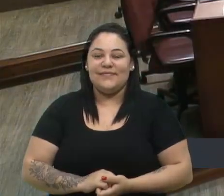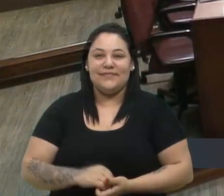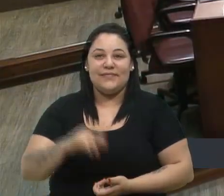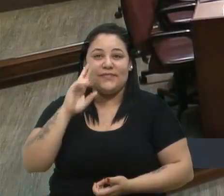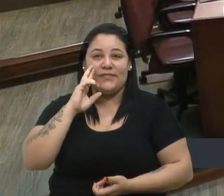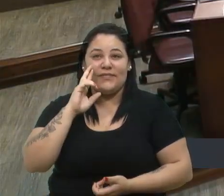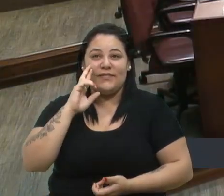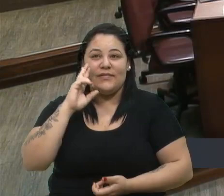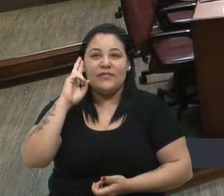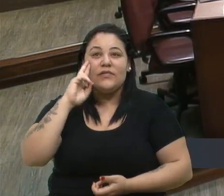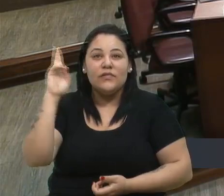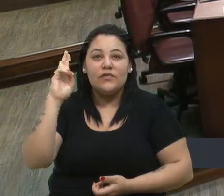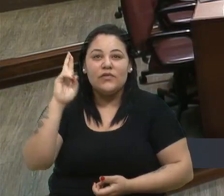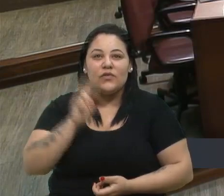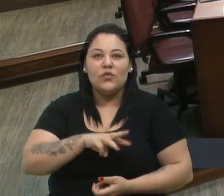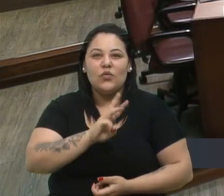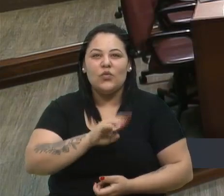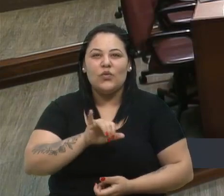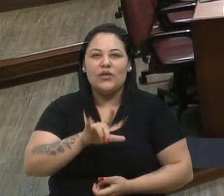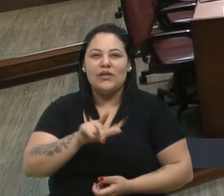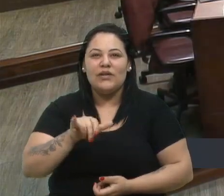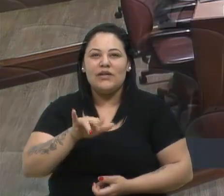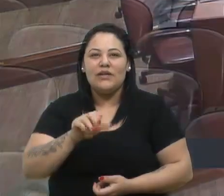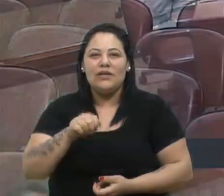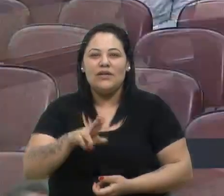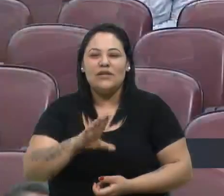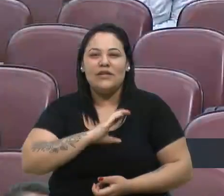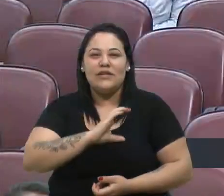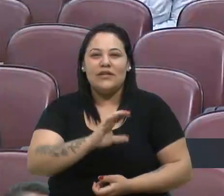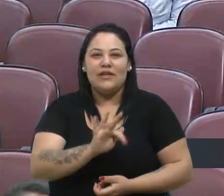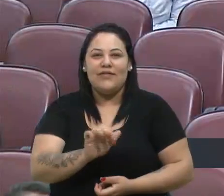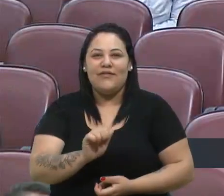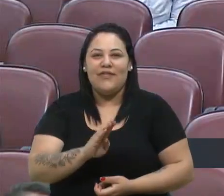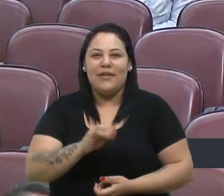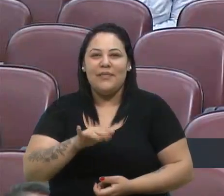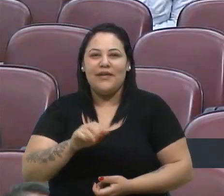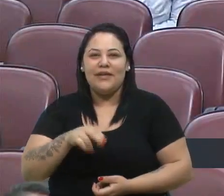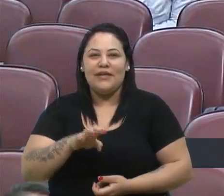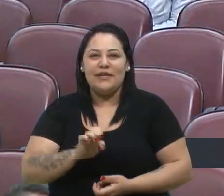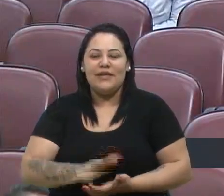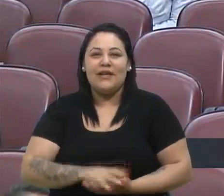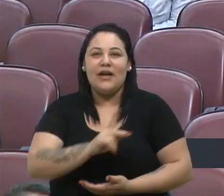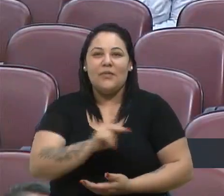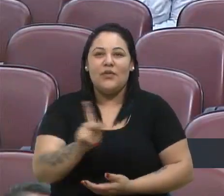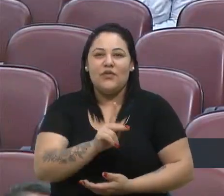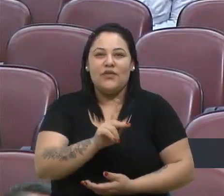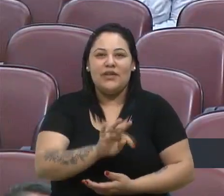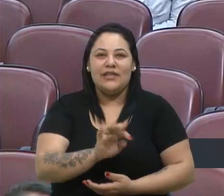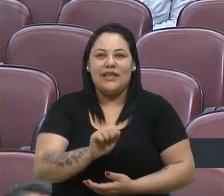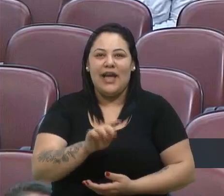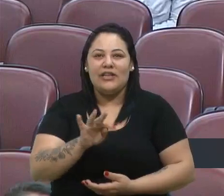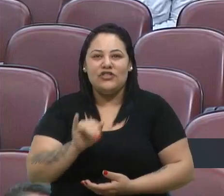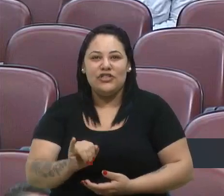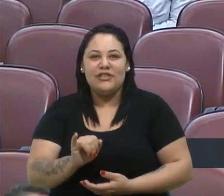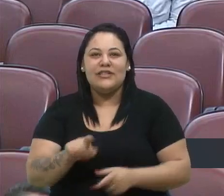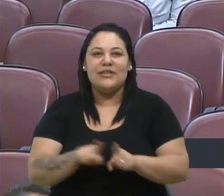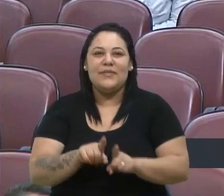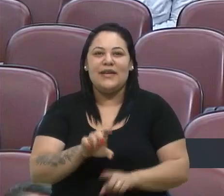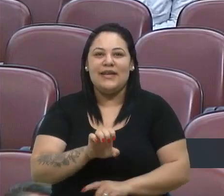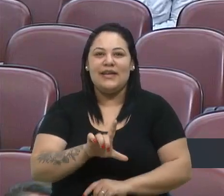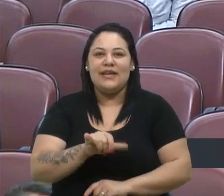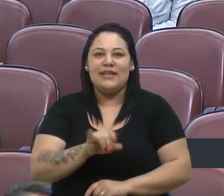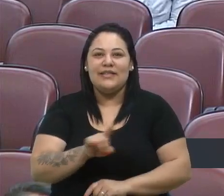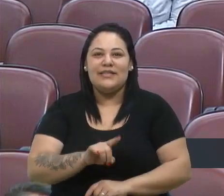William Schneider, coordenadora Fabiane Correia e as profs Tatiane e Elisete. Parabéns pelo